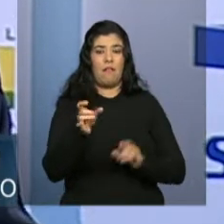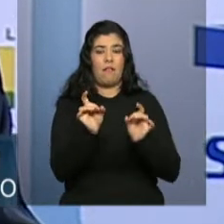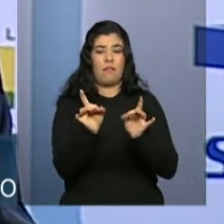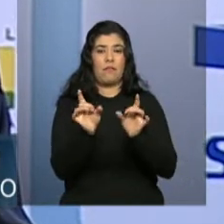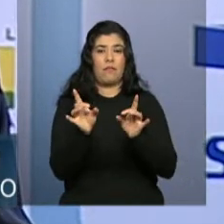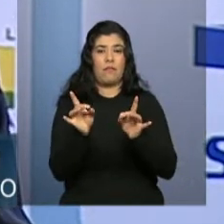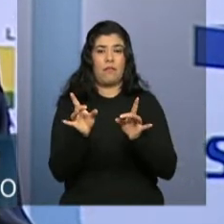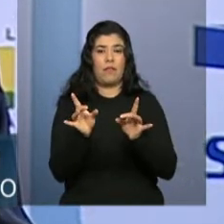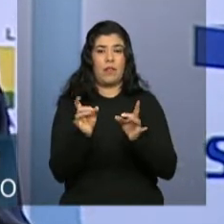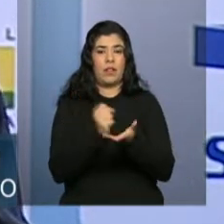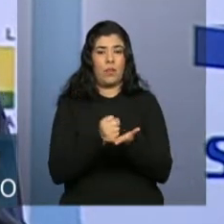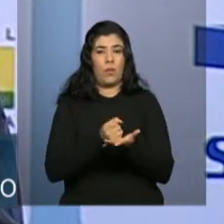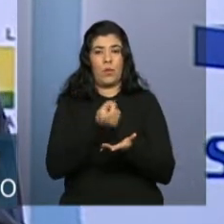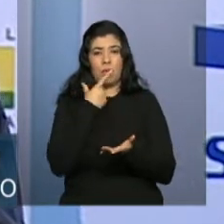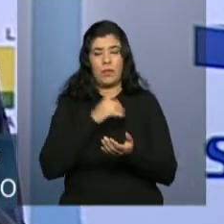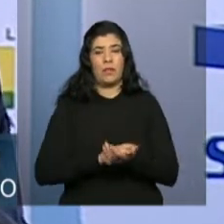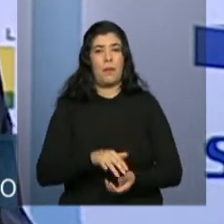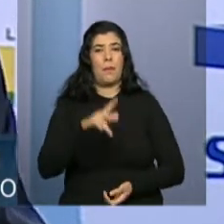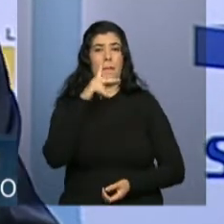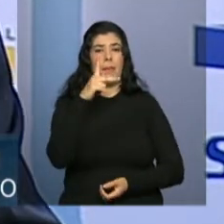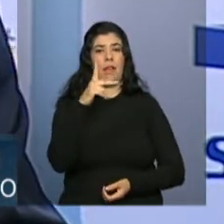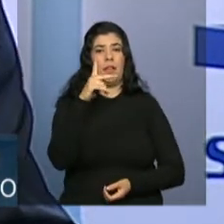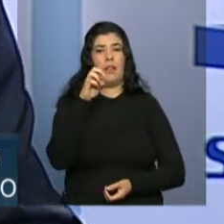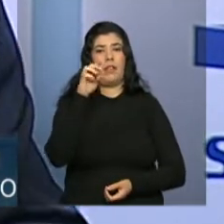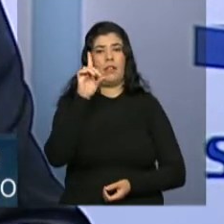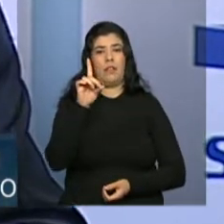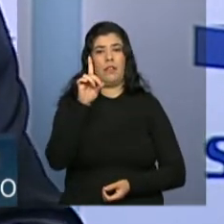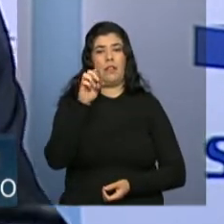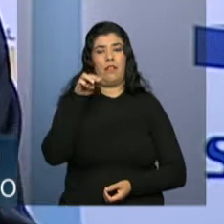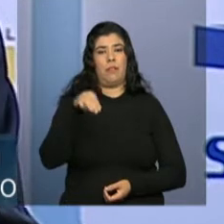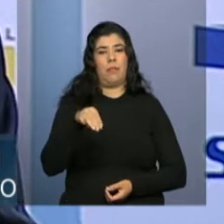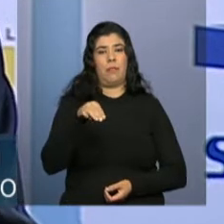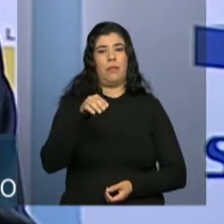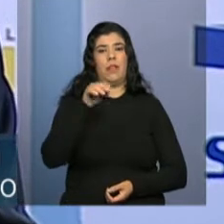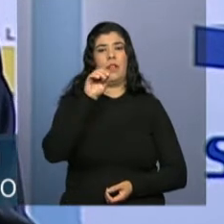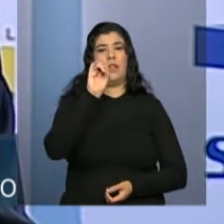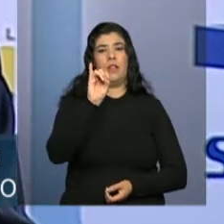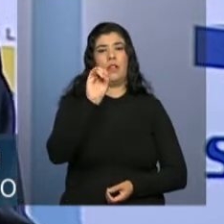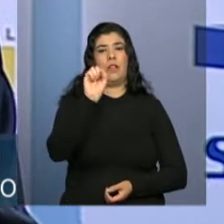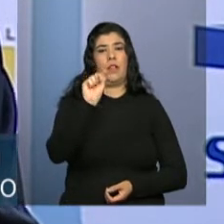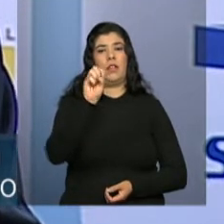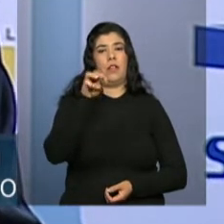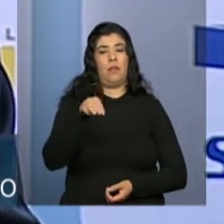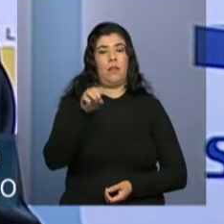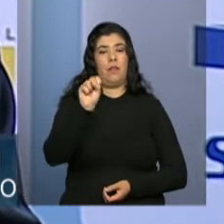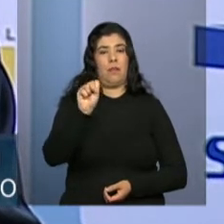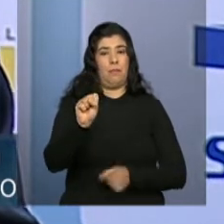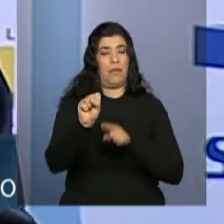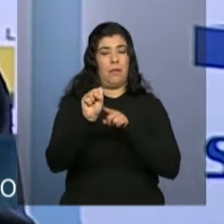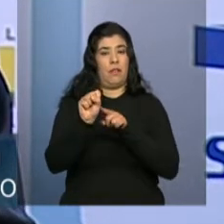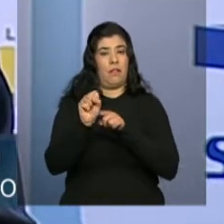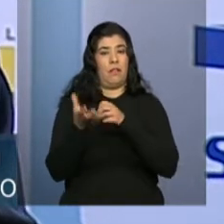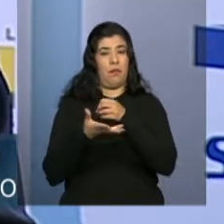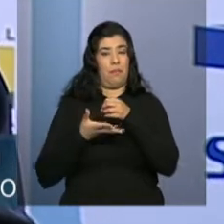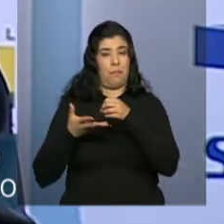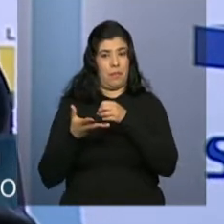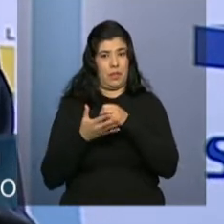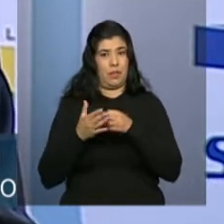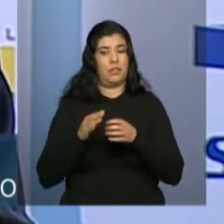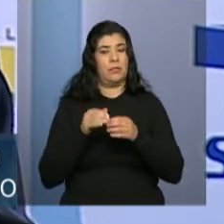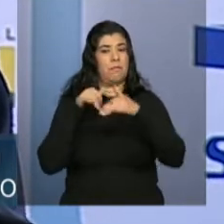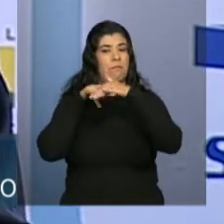que essa base de dados pmms o habilidades bmmf é uma base de dados